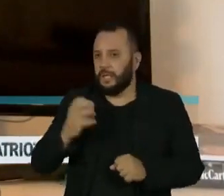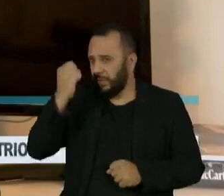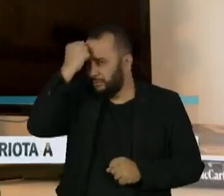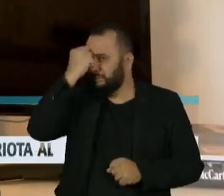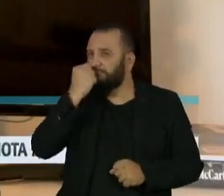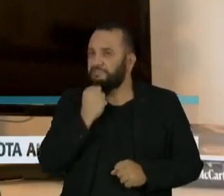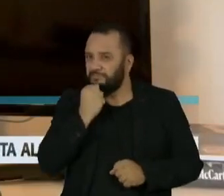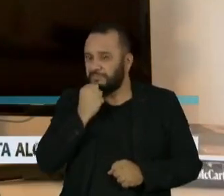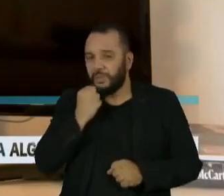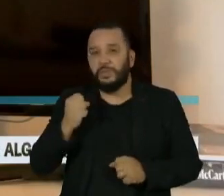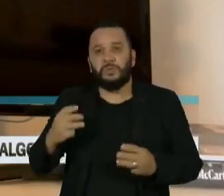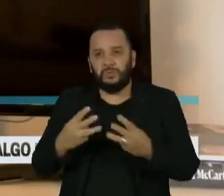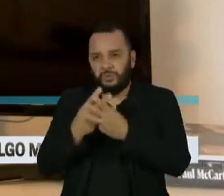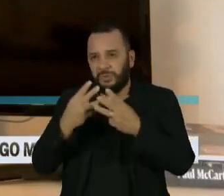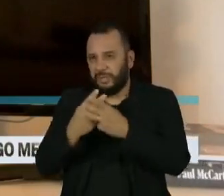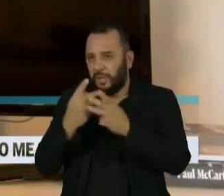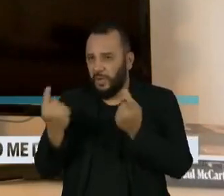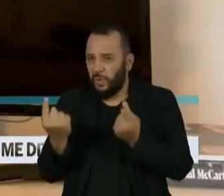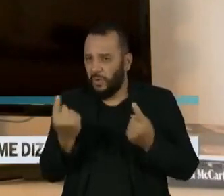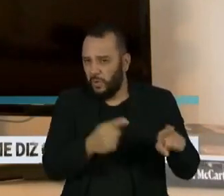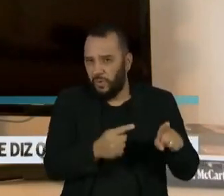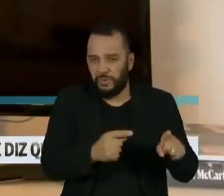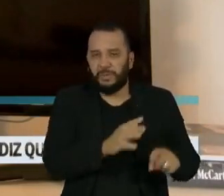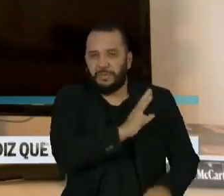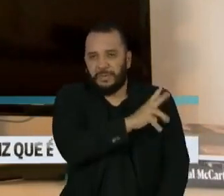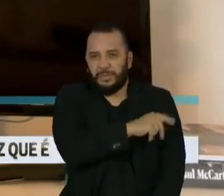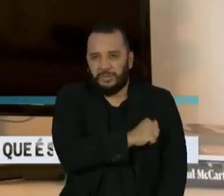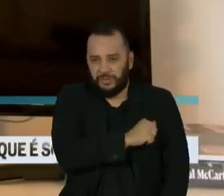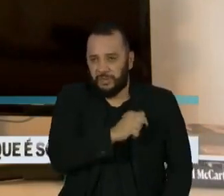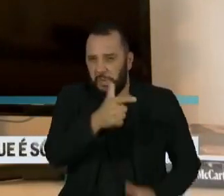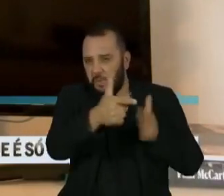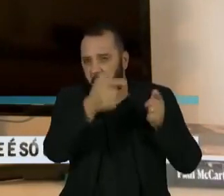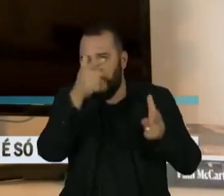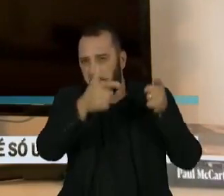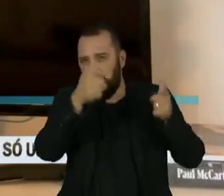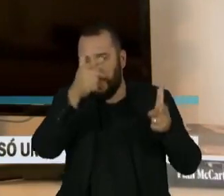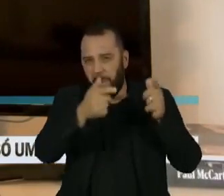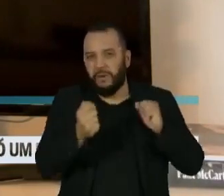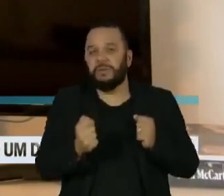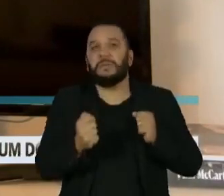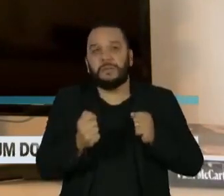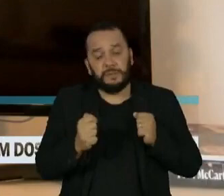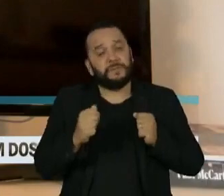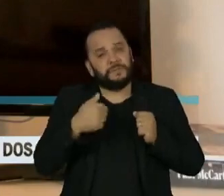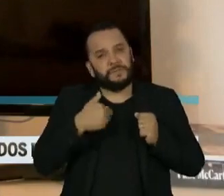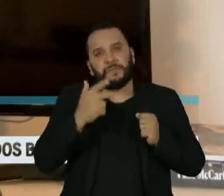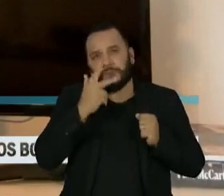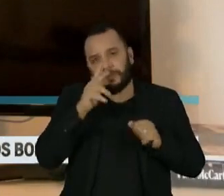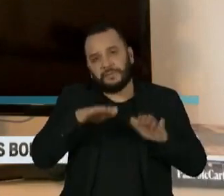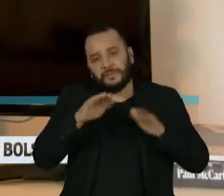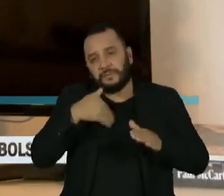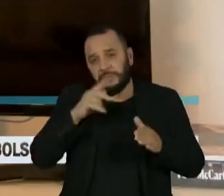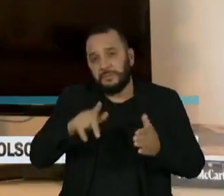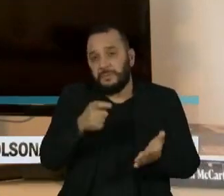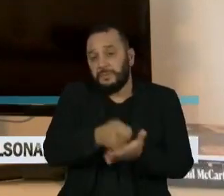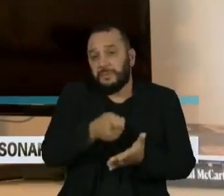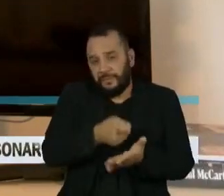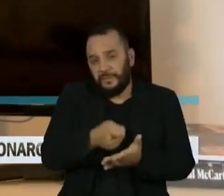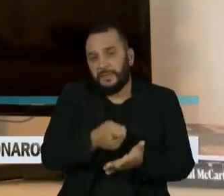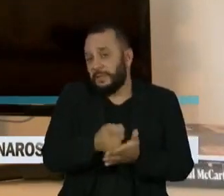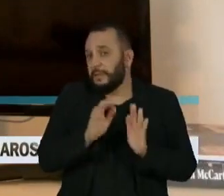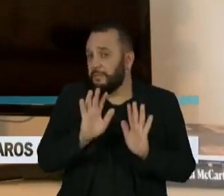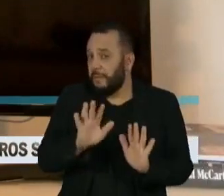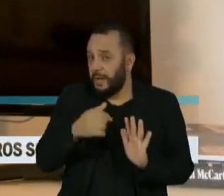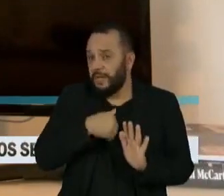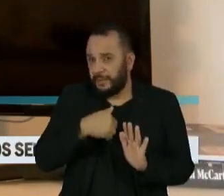contra palestinos. Talvez sejam apenas exigências retóricas descartáveis. Os Emirados Árabes